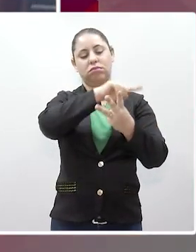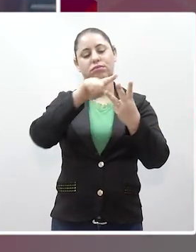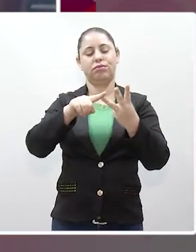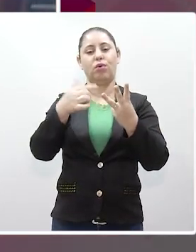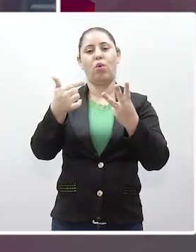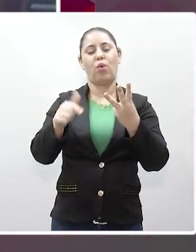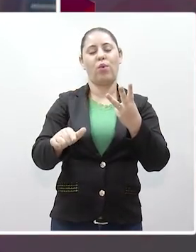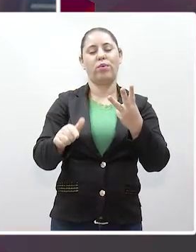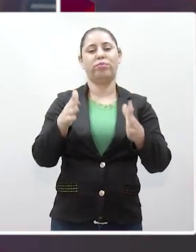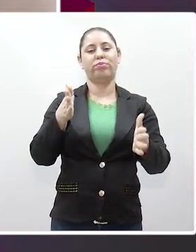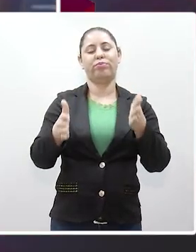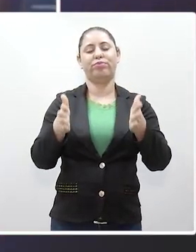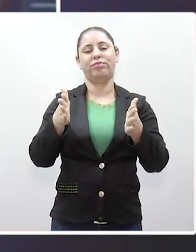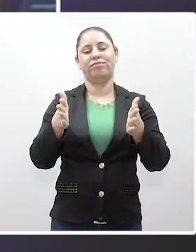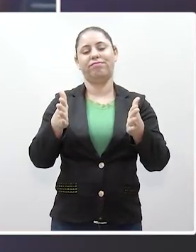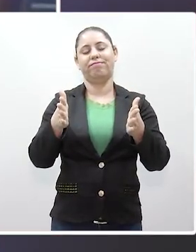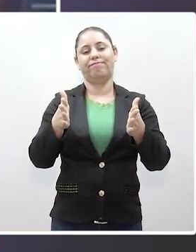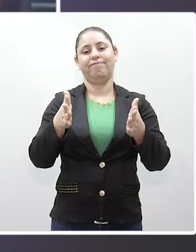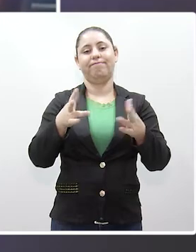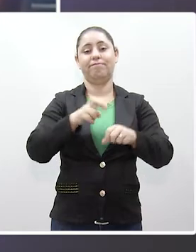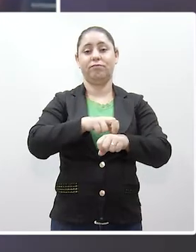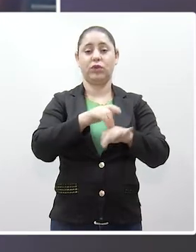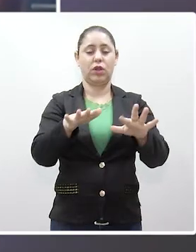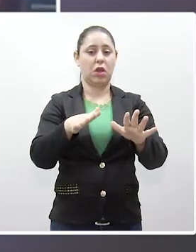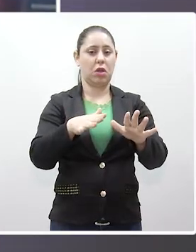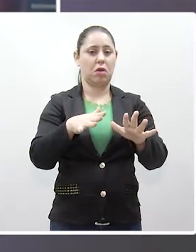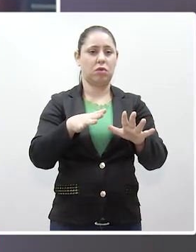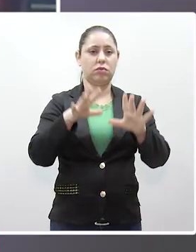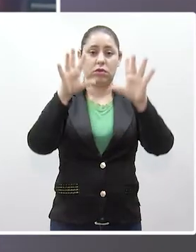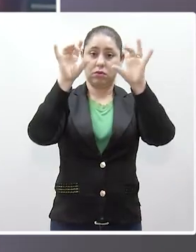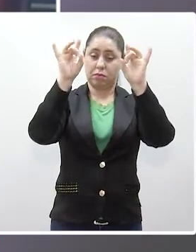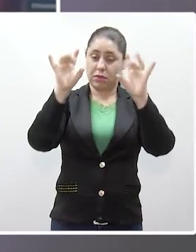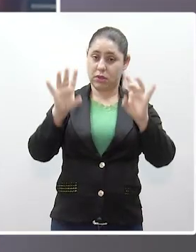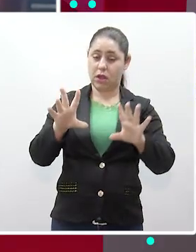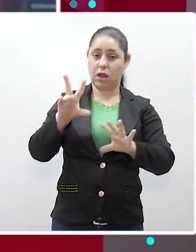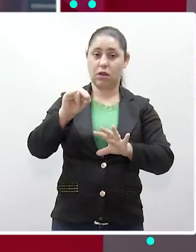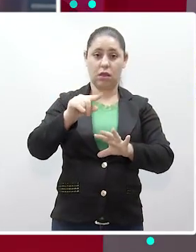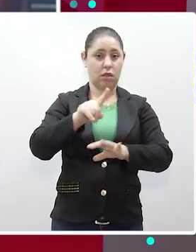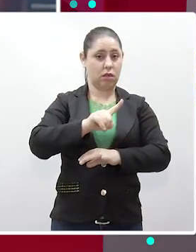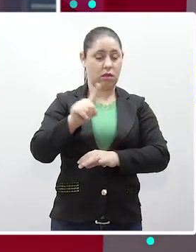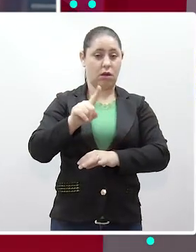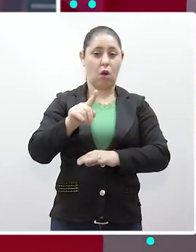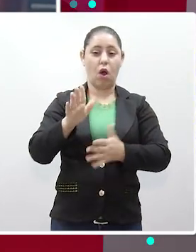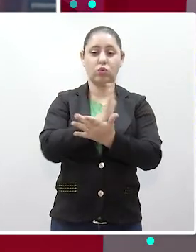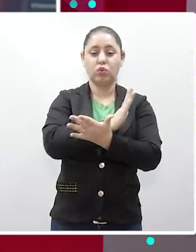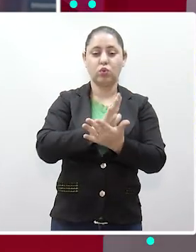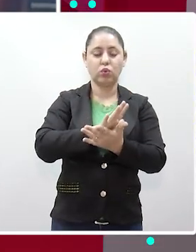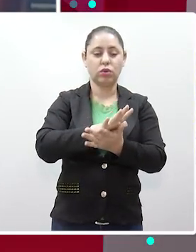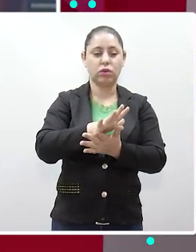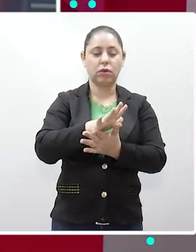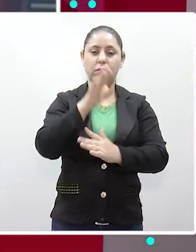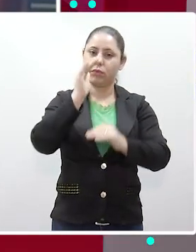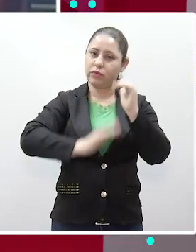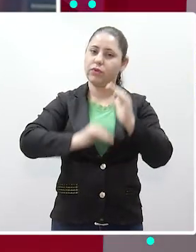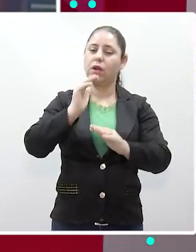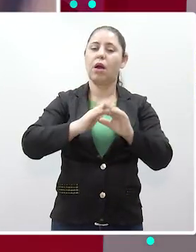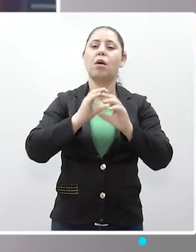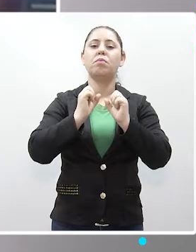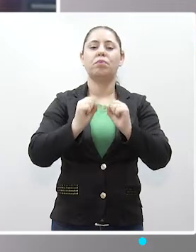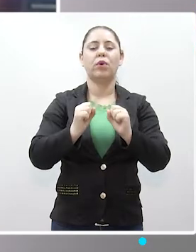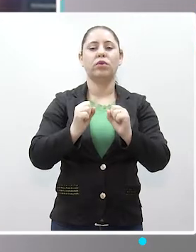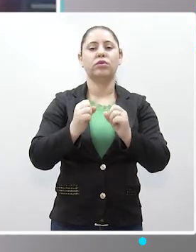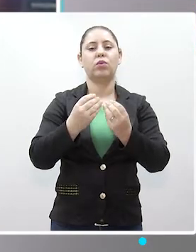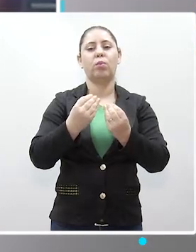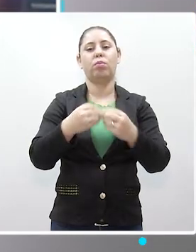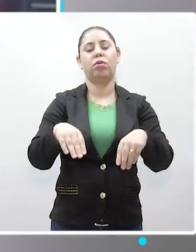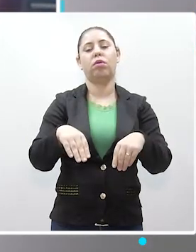sofrer uma terceira onda, né? Eu não sou especialista nessa área, então alguns especialistas apontam isso. A situação